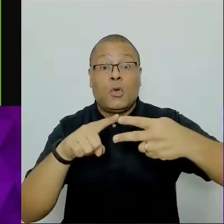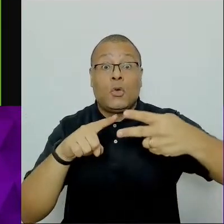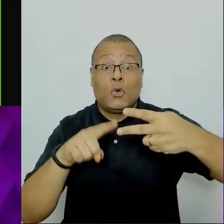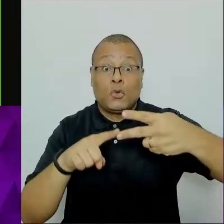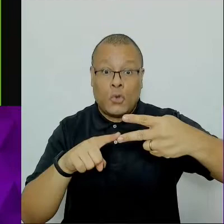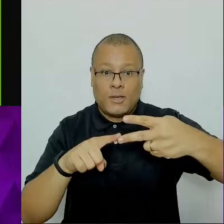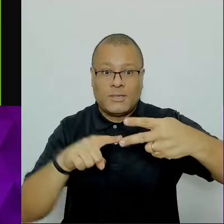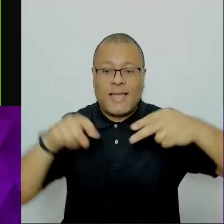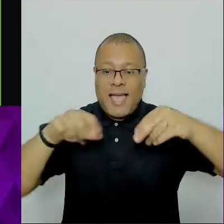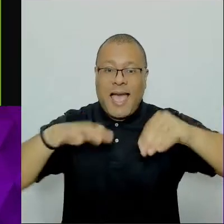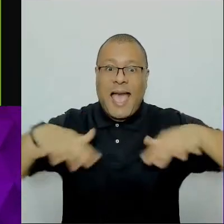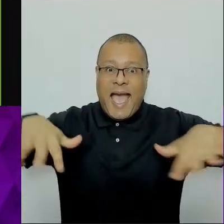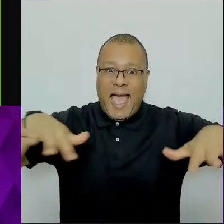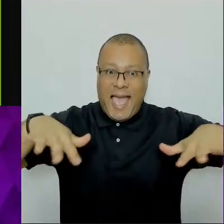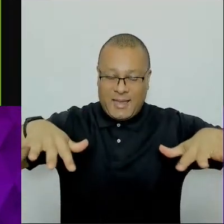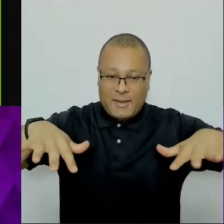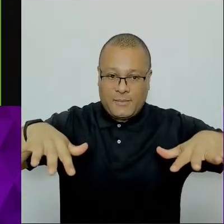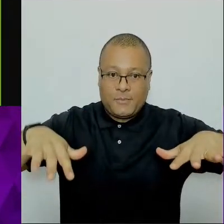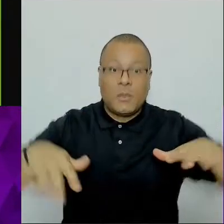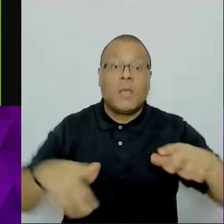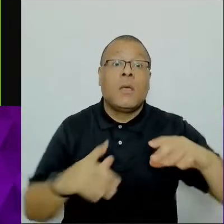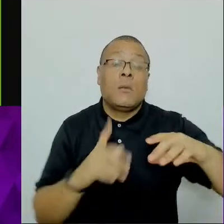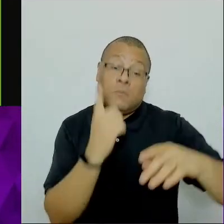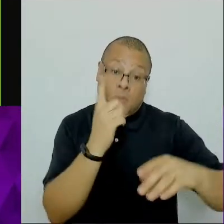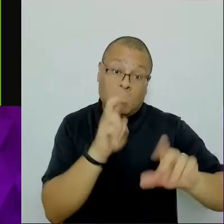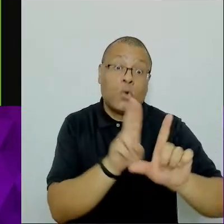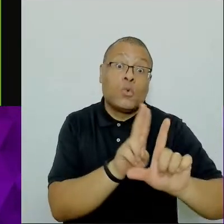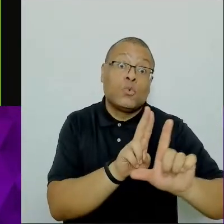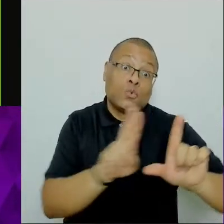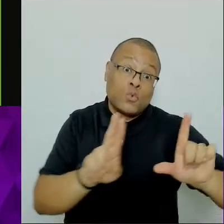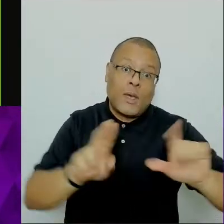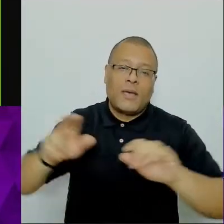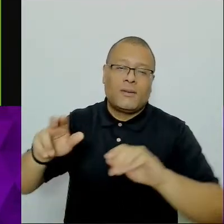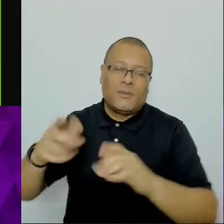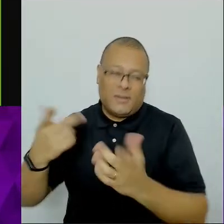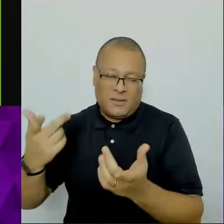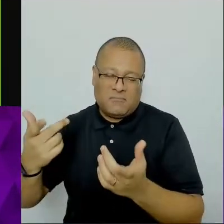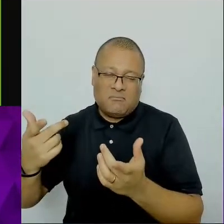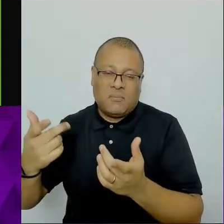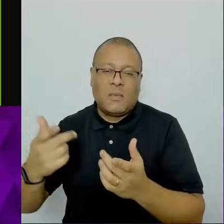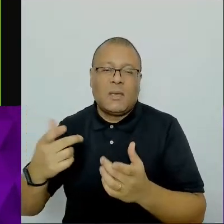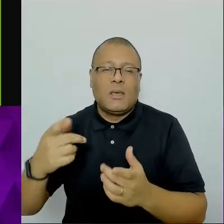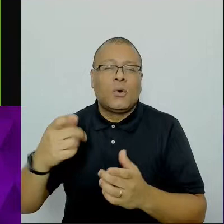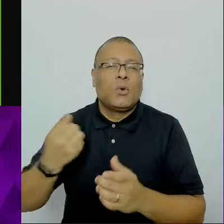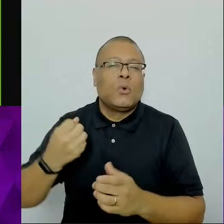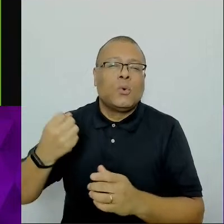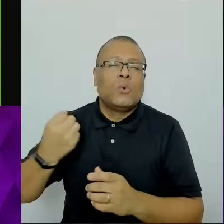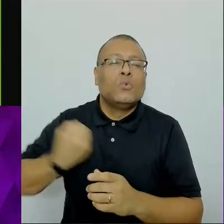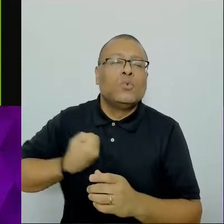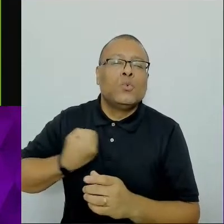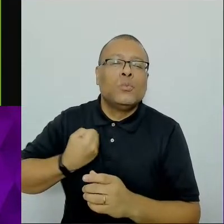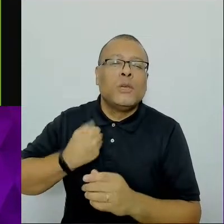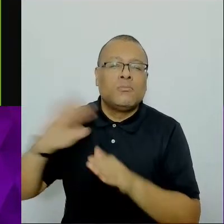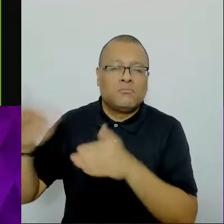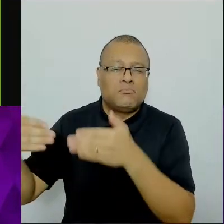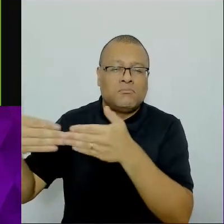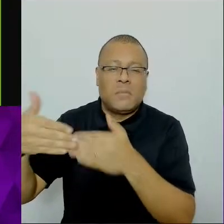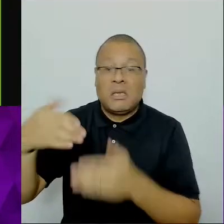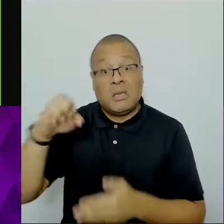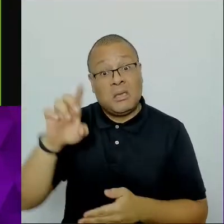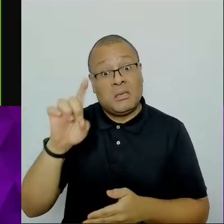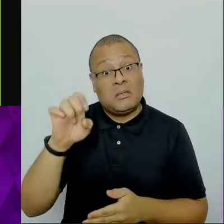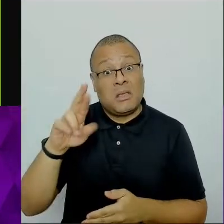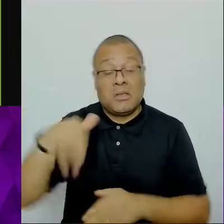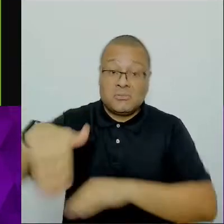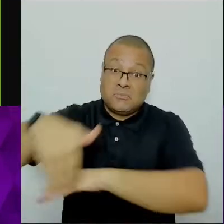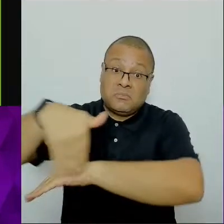domínio de usuário e o de endereço. Para interagir com esses domínios, nós vamos implementar o